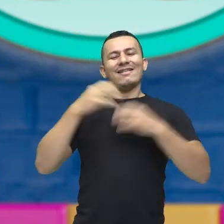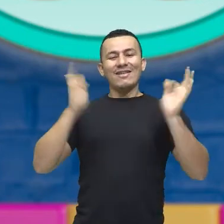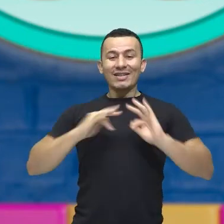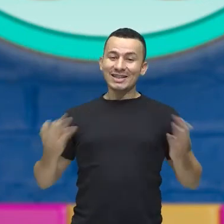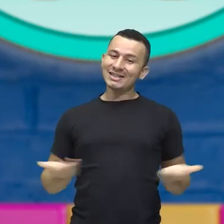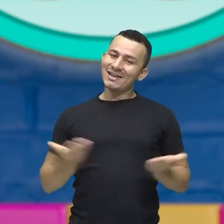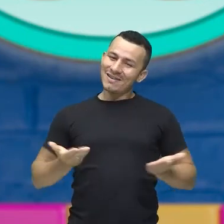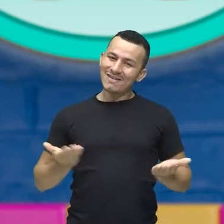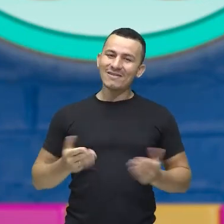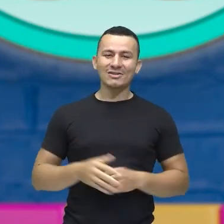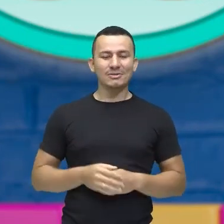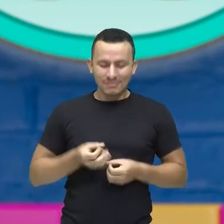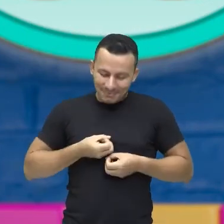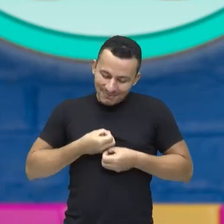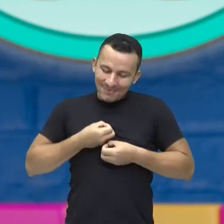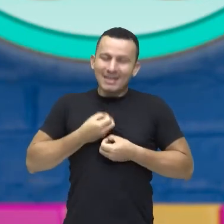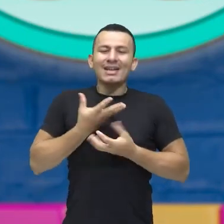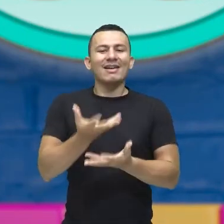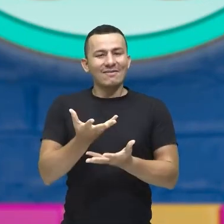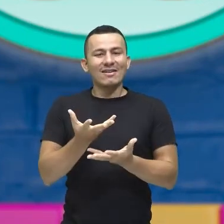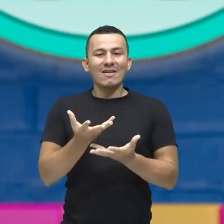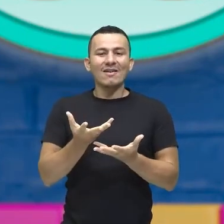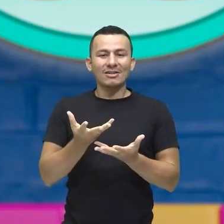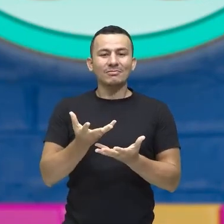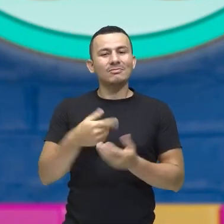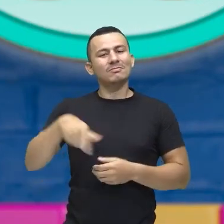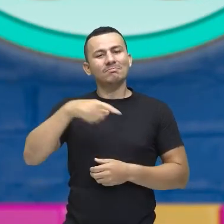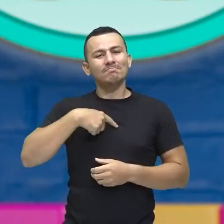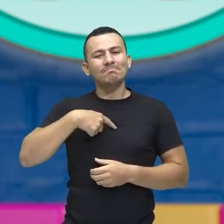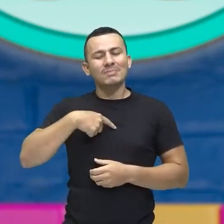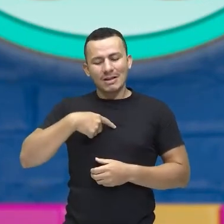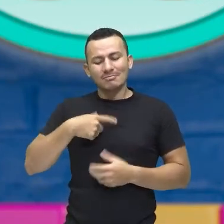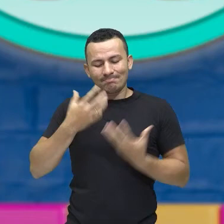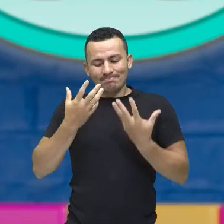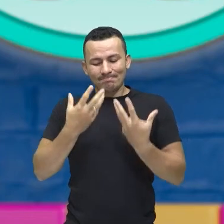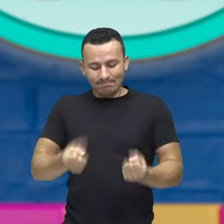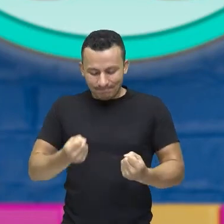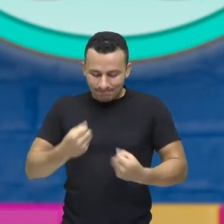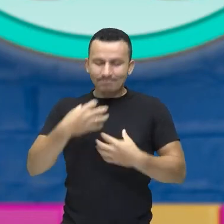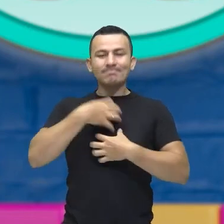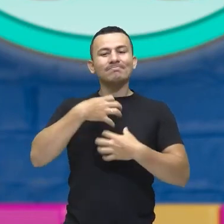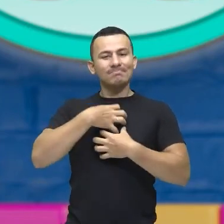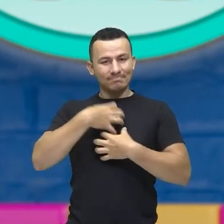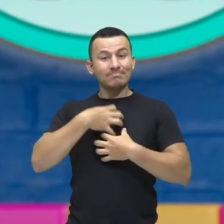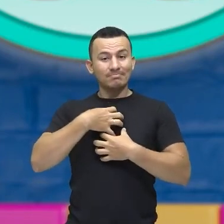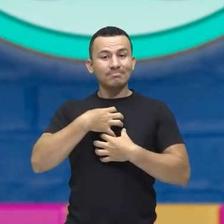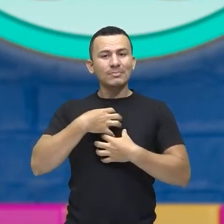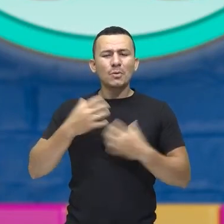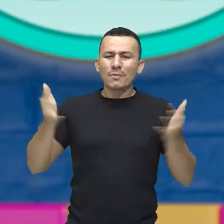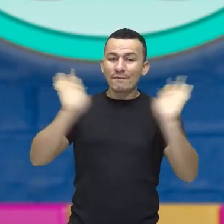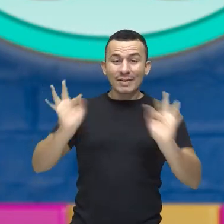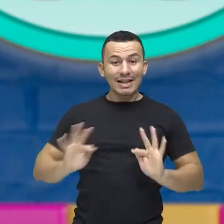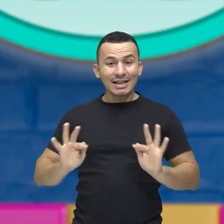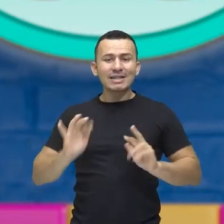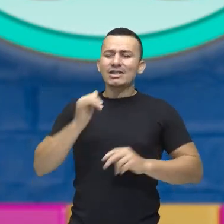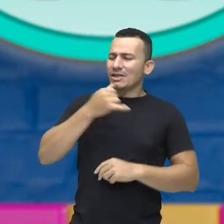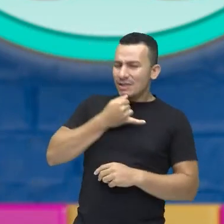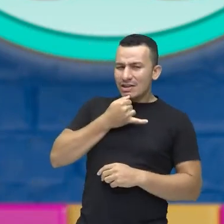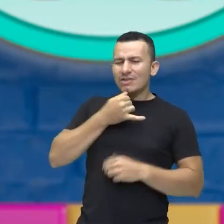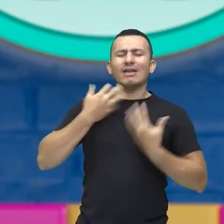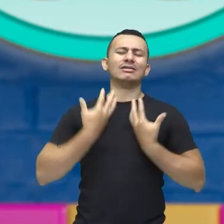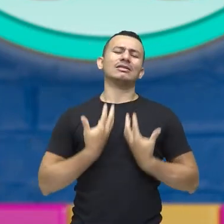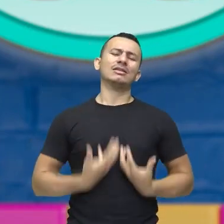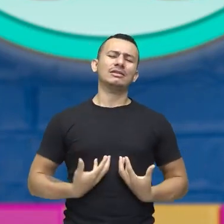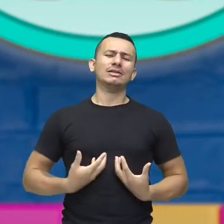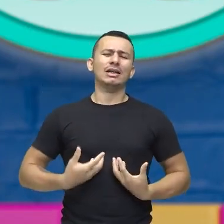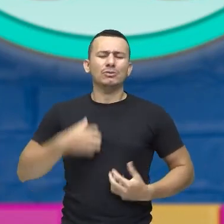momento. Põe para fora, expressa, reconhece o que você está sentindo, que é o que a gente estava falando. Estou feliz, estou triste, estou